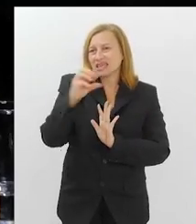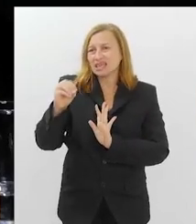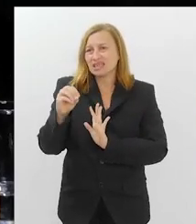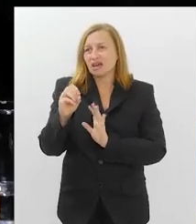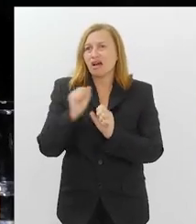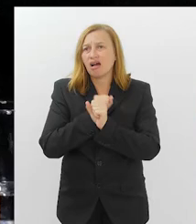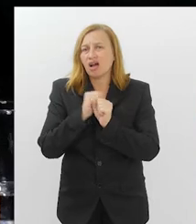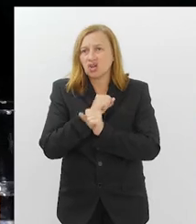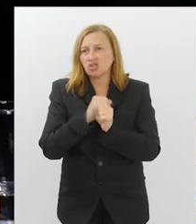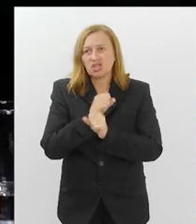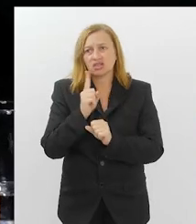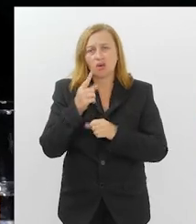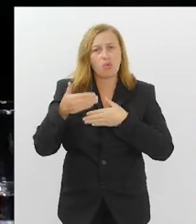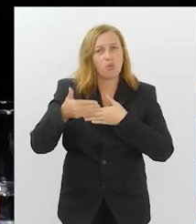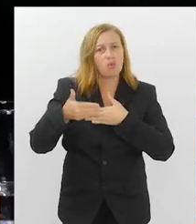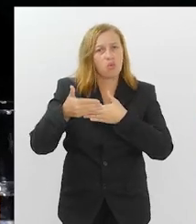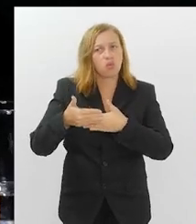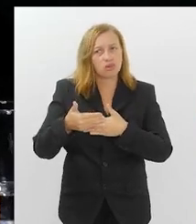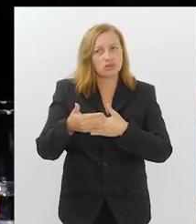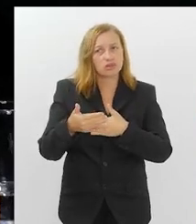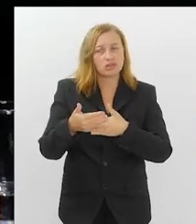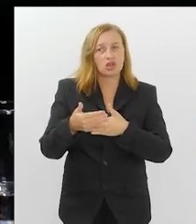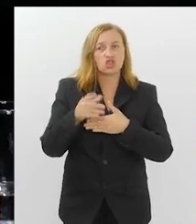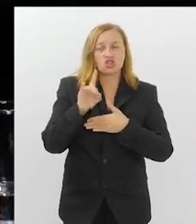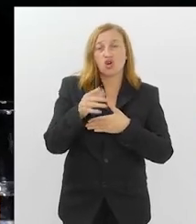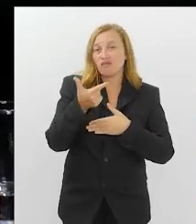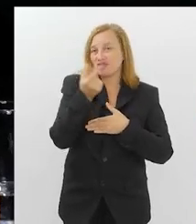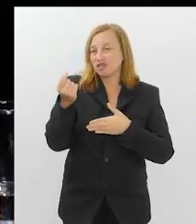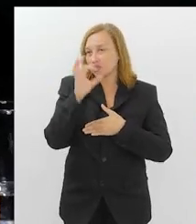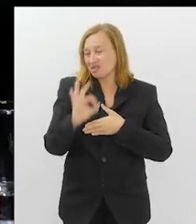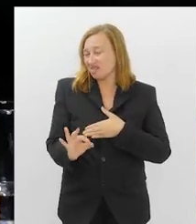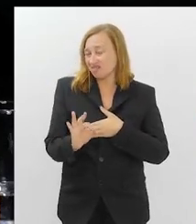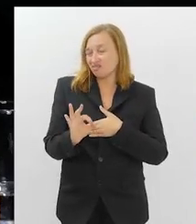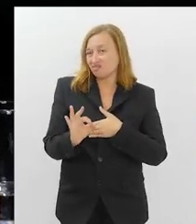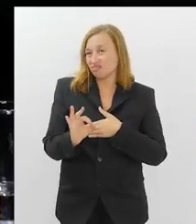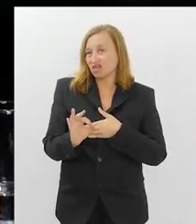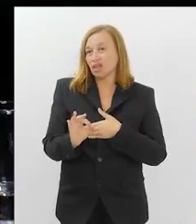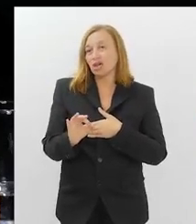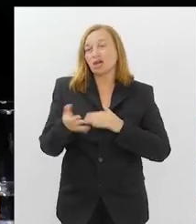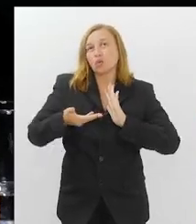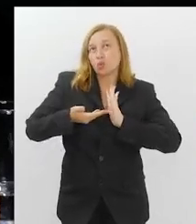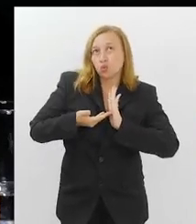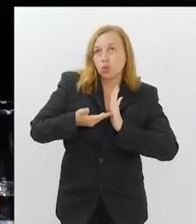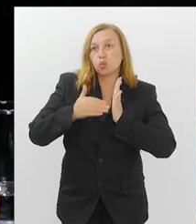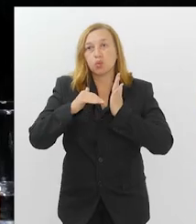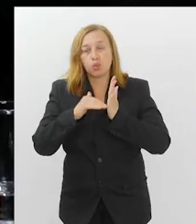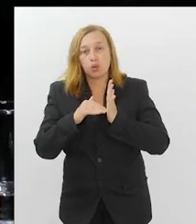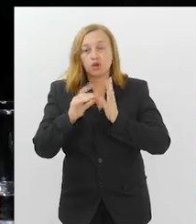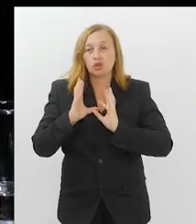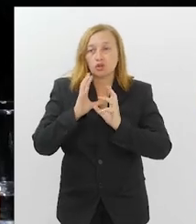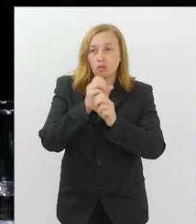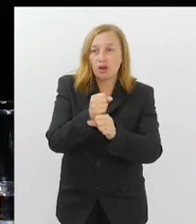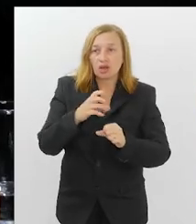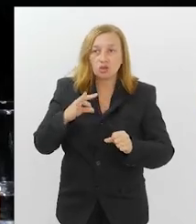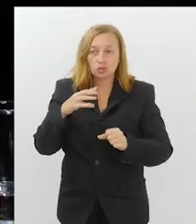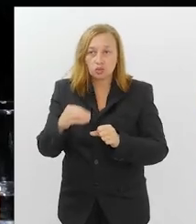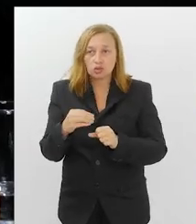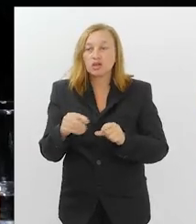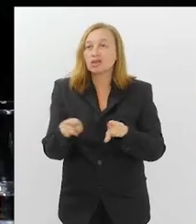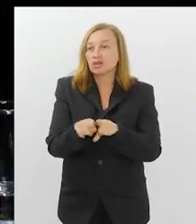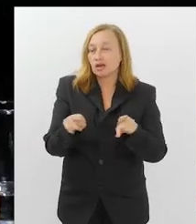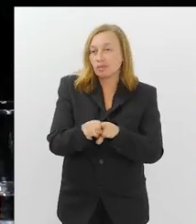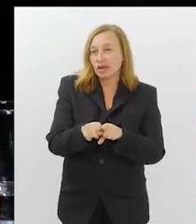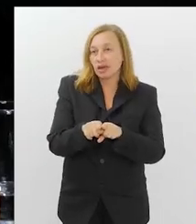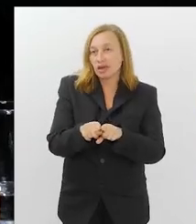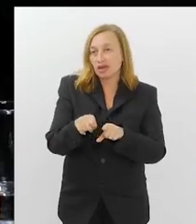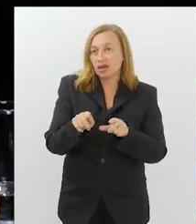completa 30 anos, e a gente ainda não avançou, não saímos da casa dos 20%, né, entre Senado, Câmara Federal e as